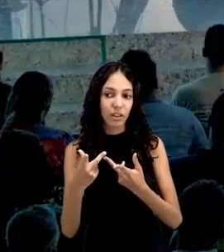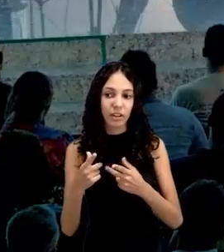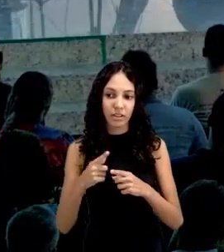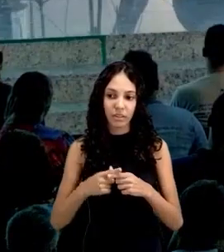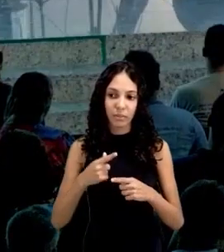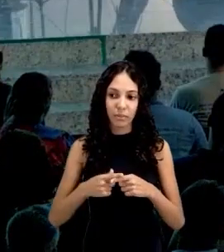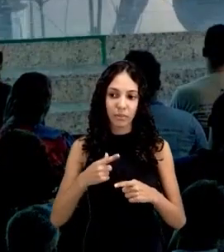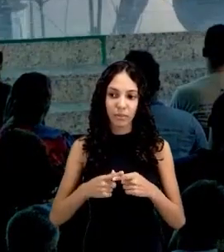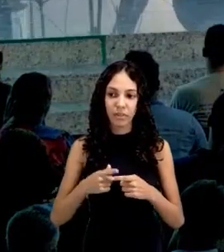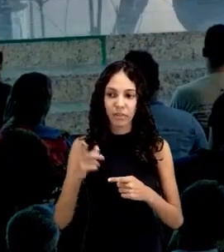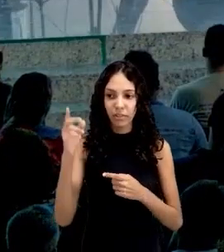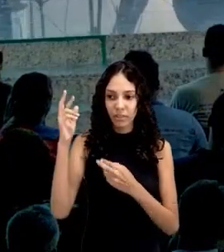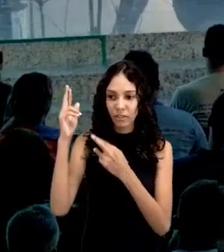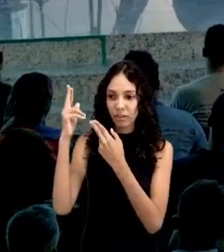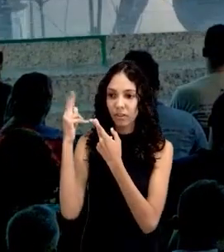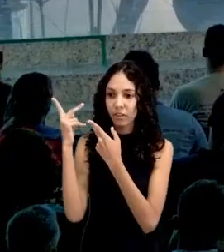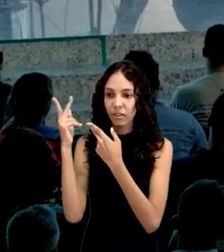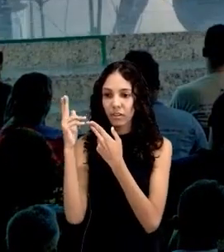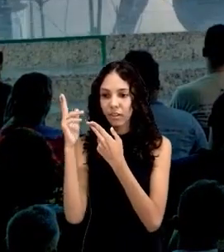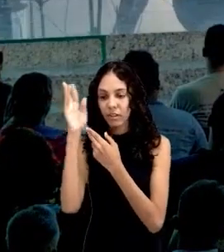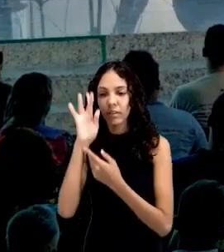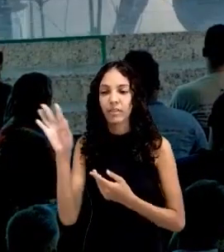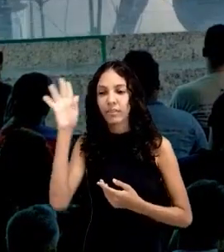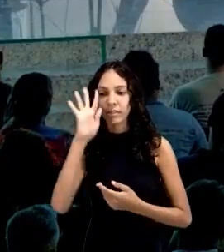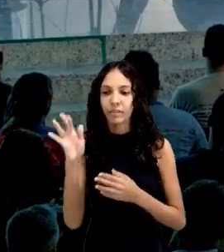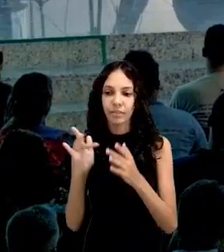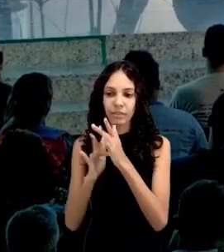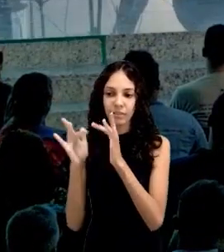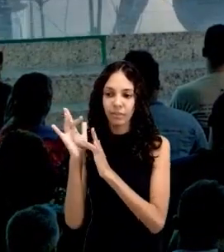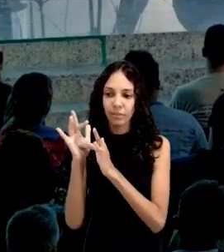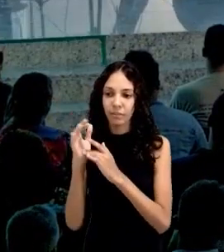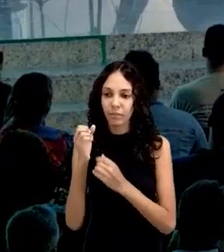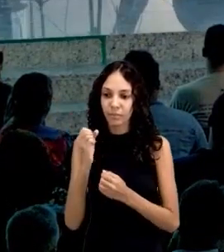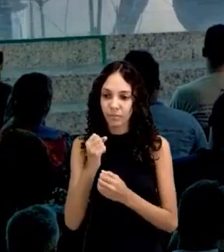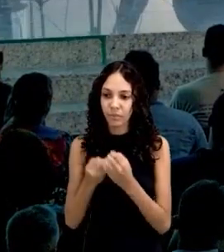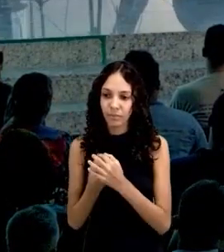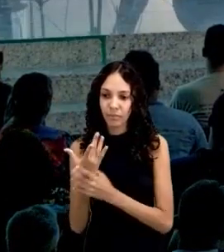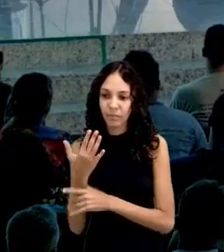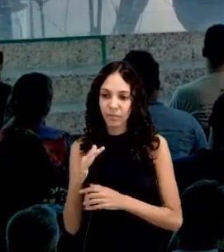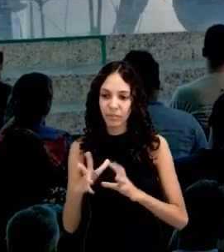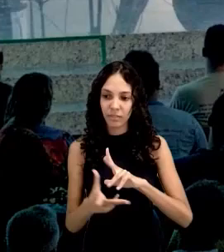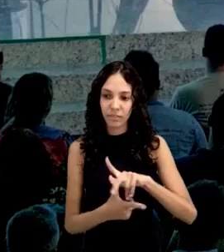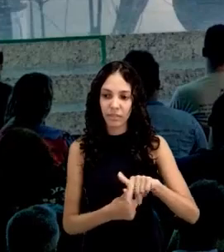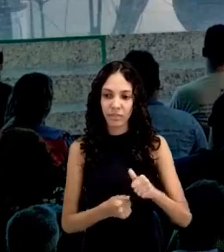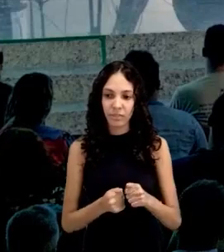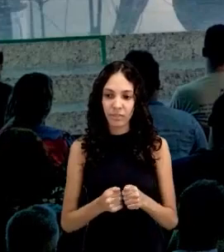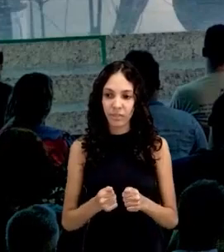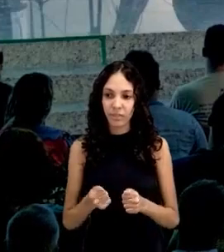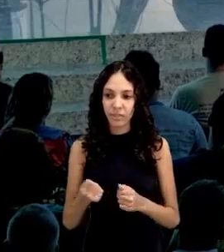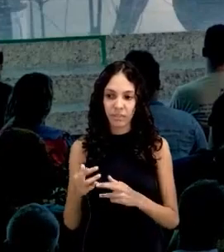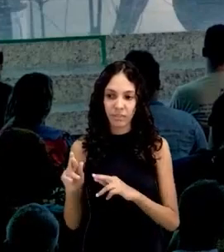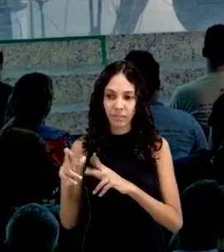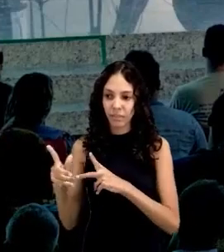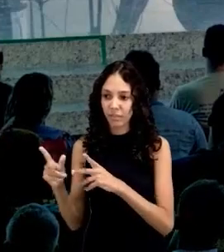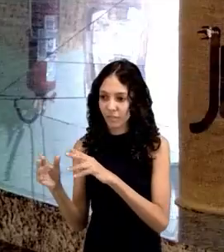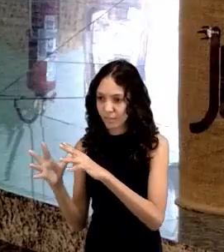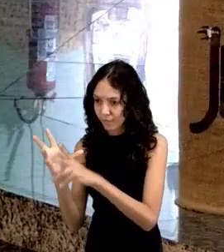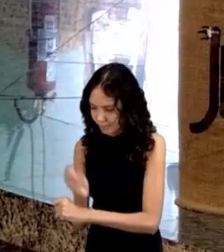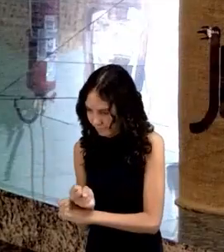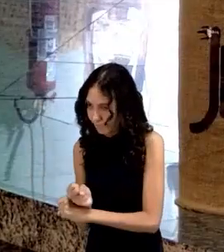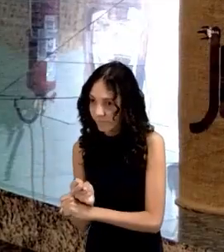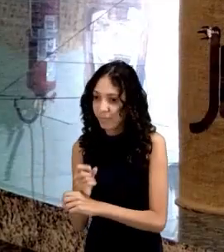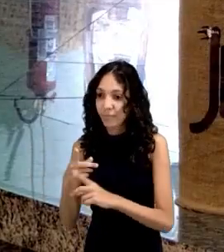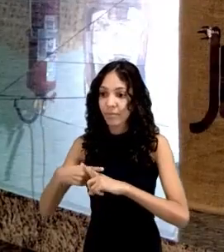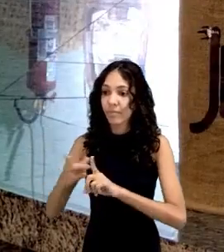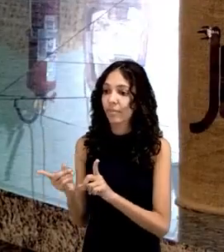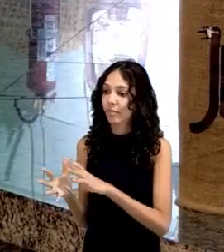comunhão com as trevas. E essas trevas estão inundando a vida das pessoas lá fora. Para eu poder fazer a diferença, eu preciso ouvir, a